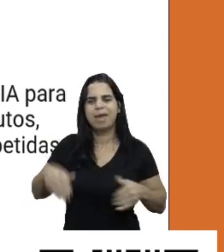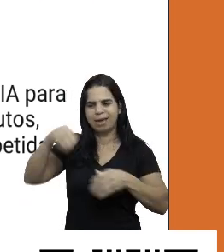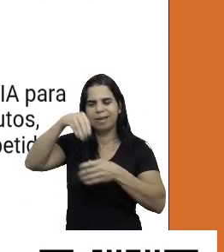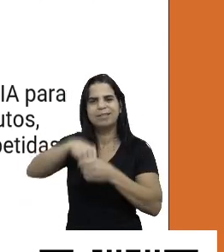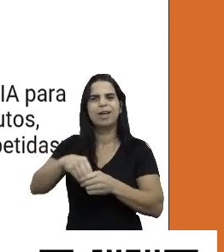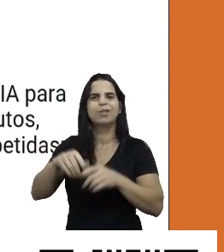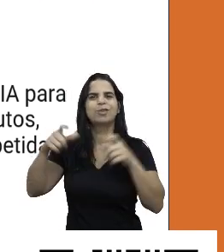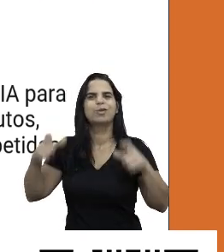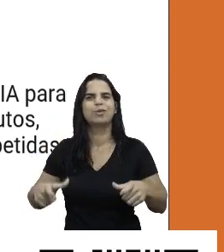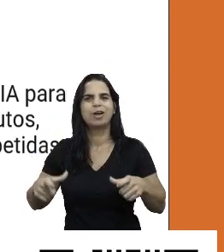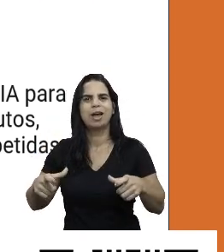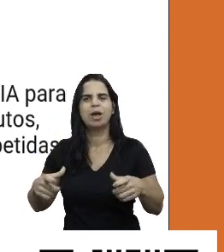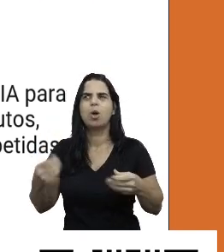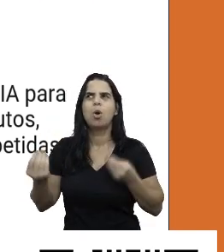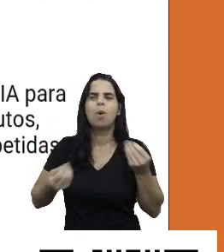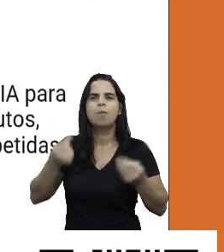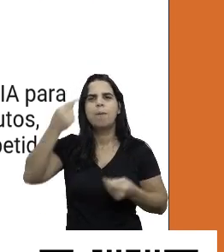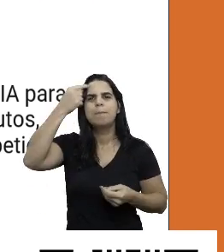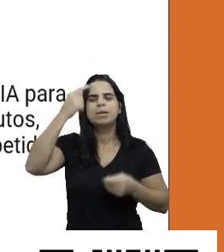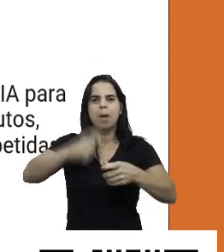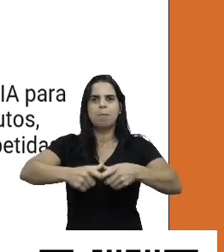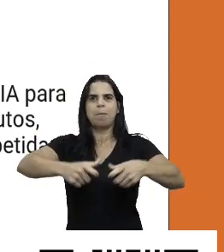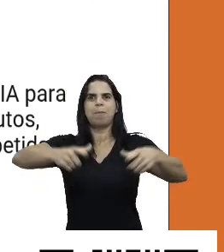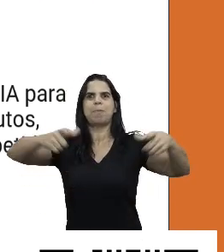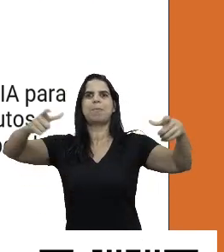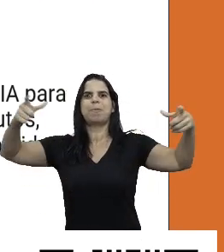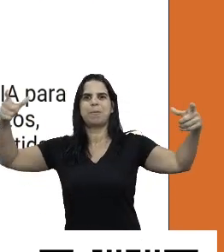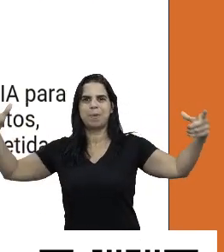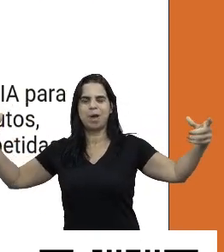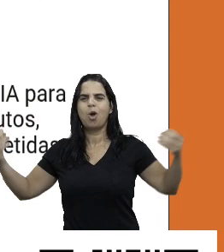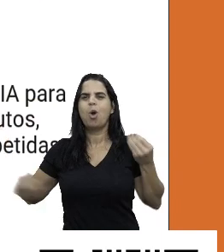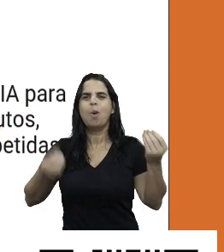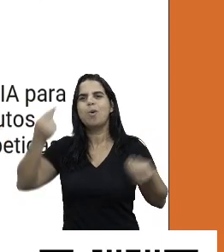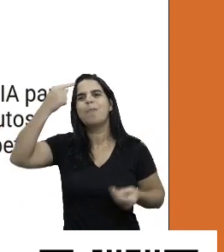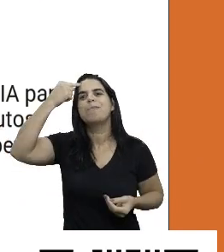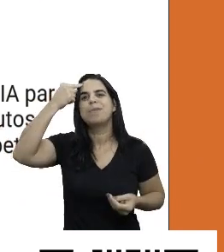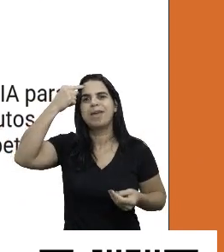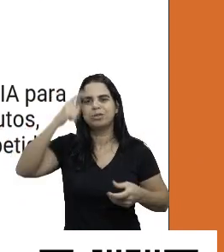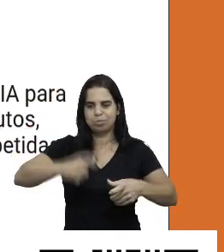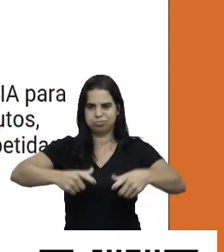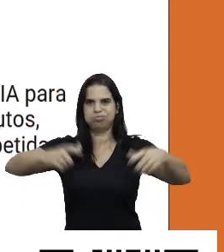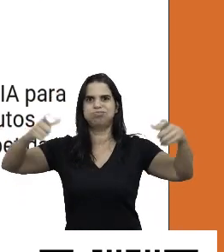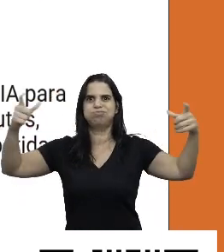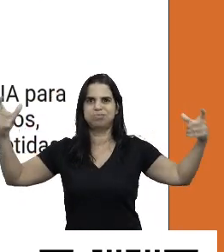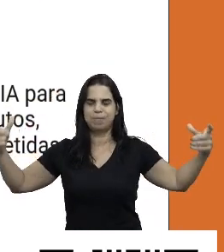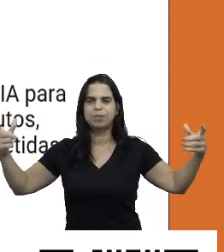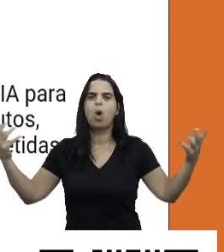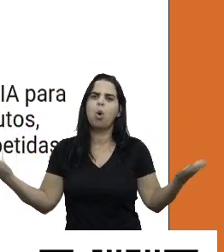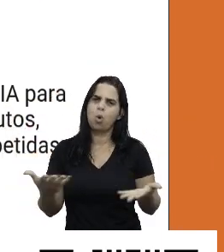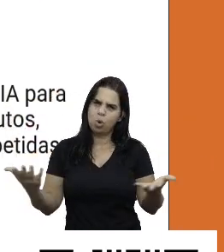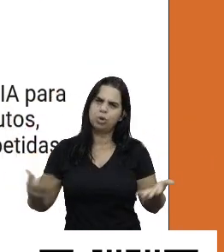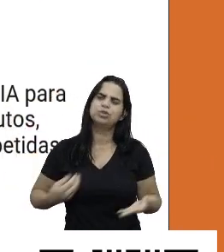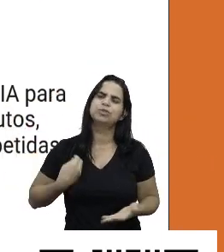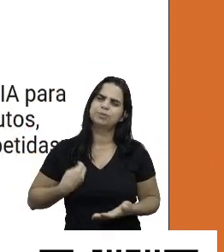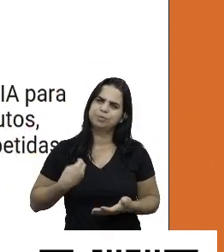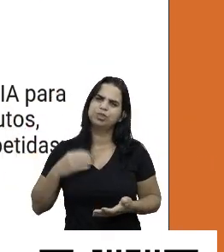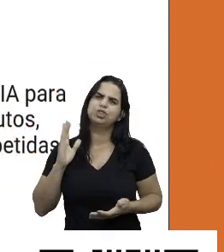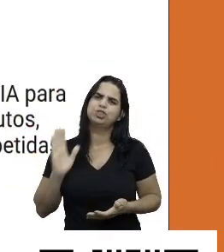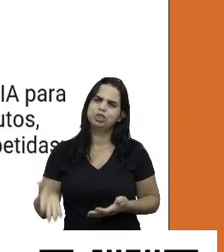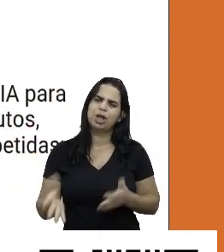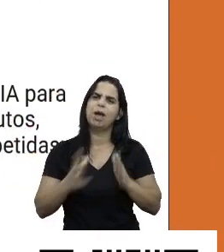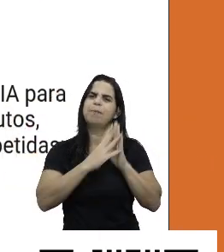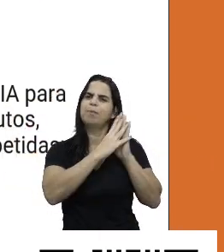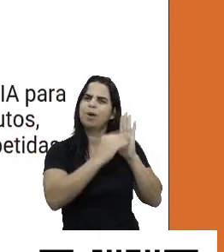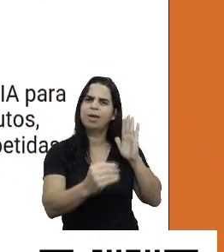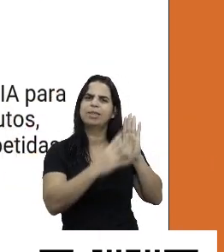isso em grande escala quando eu penso em crescer a minha estrutura de varejo Como que eu faço isso então hoje a gente tem vários modelos estruturações de